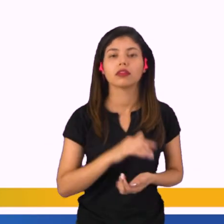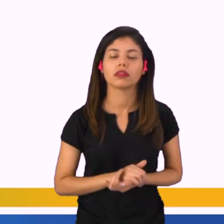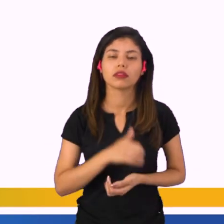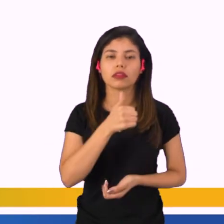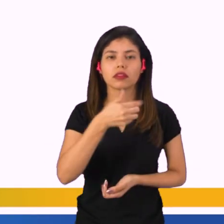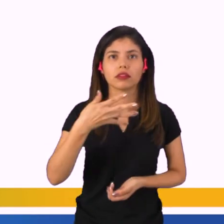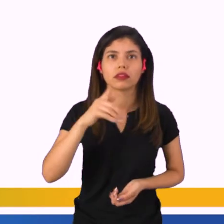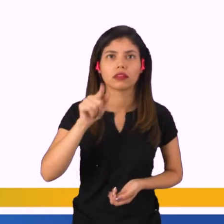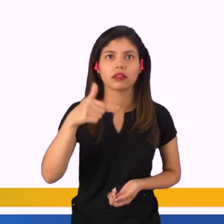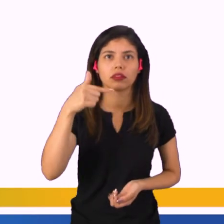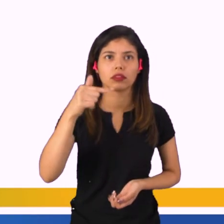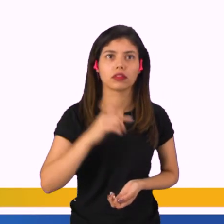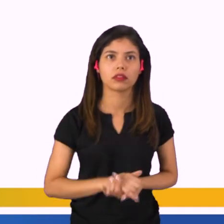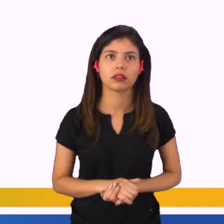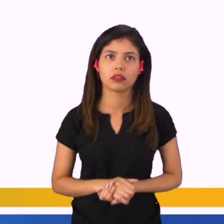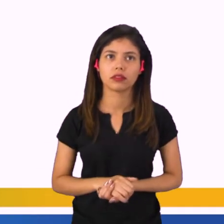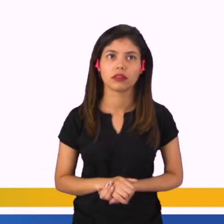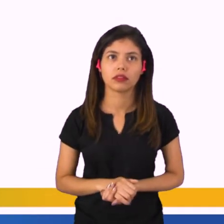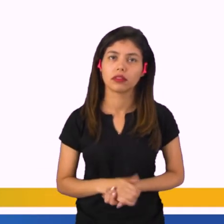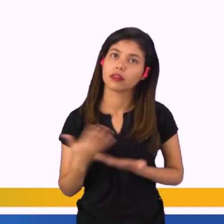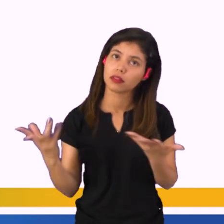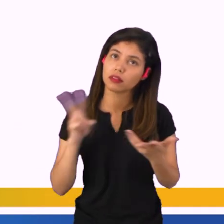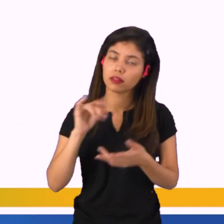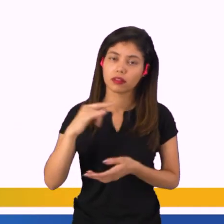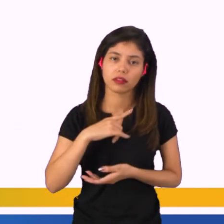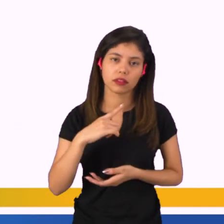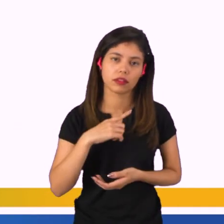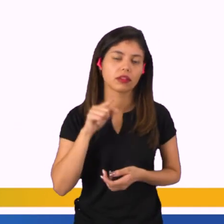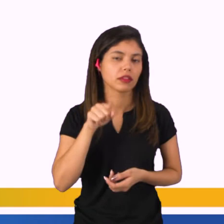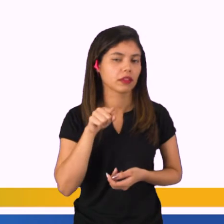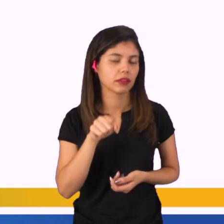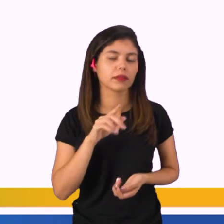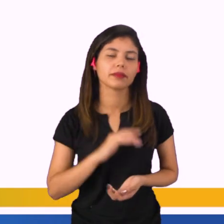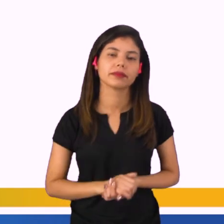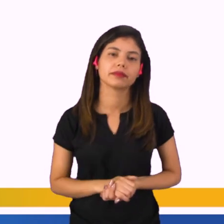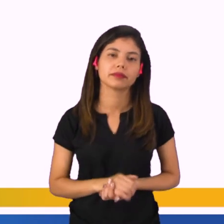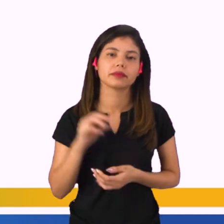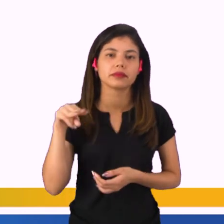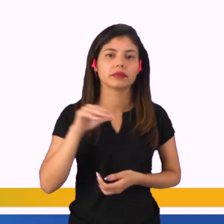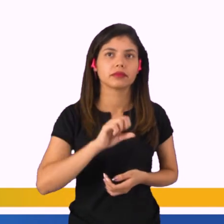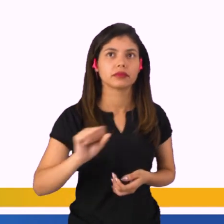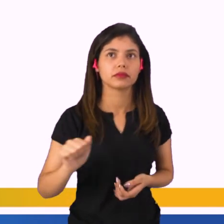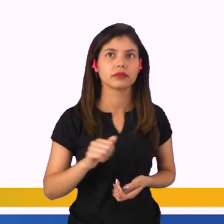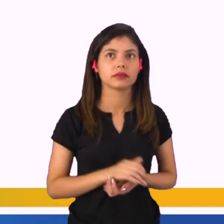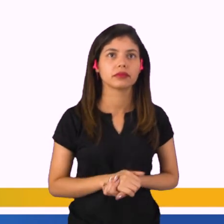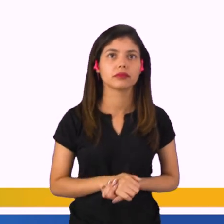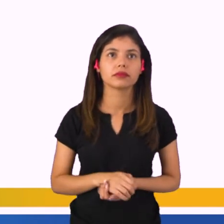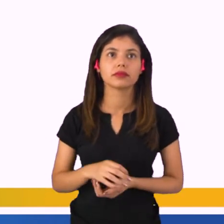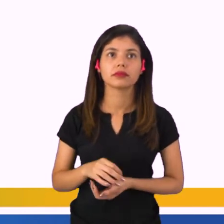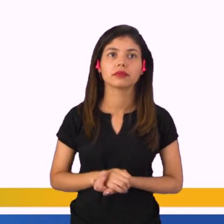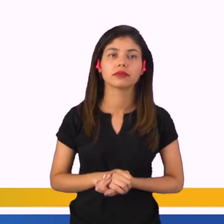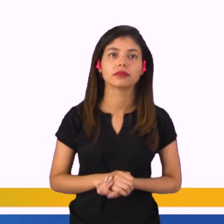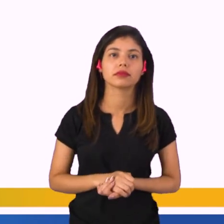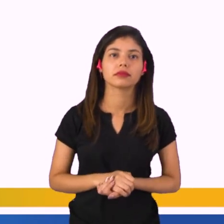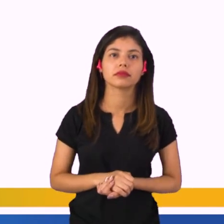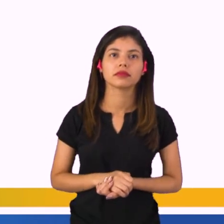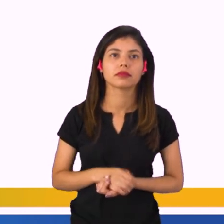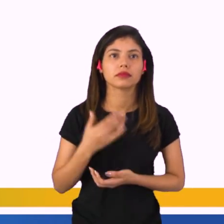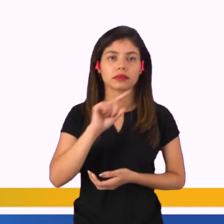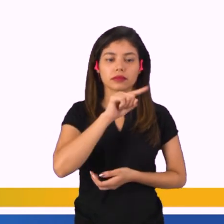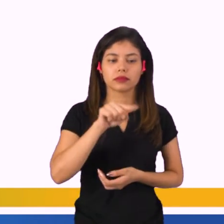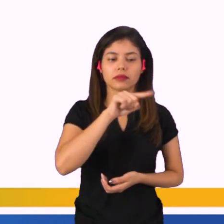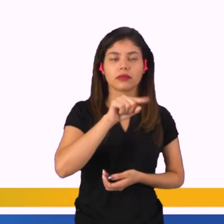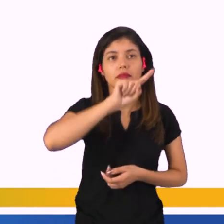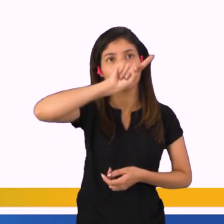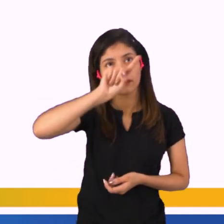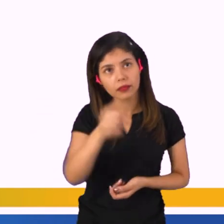1000 quilogramas por 14,7. Assim, nós vamos obter a massa do touro bandido aí em